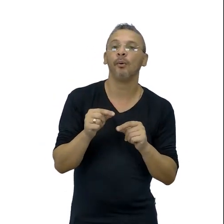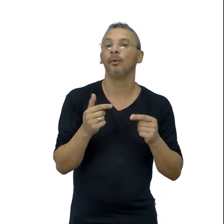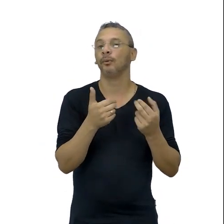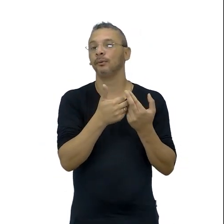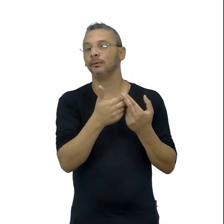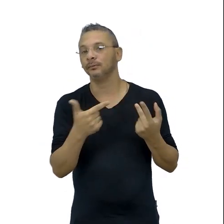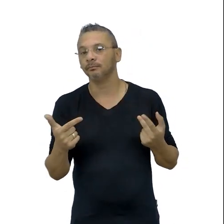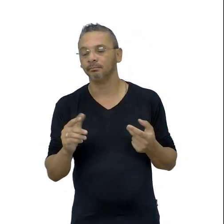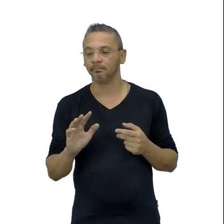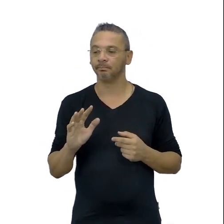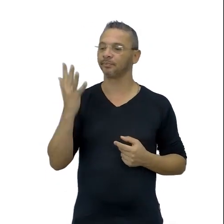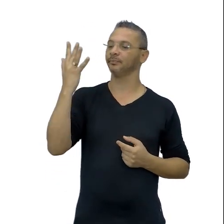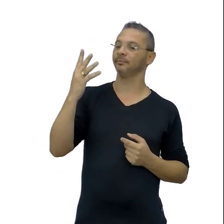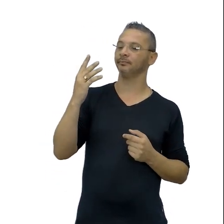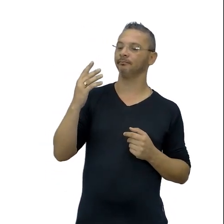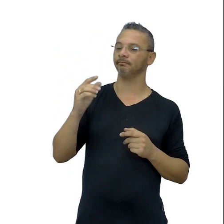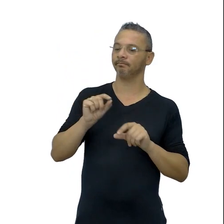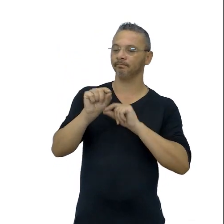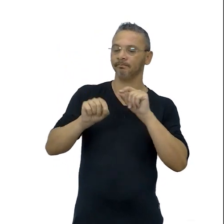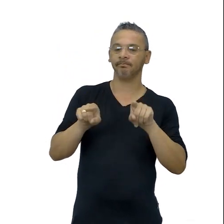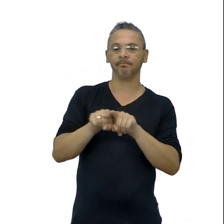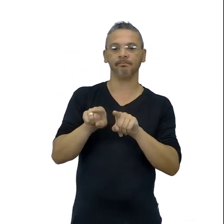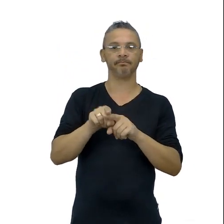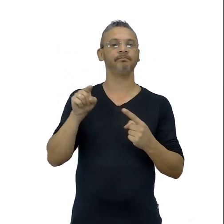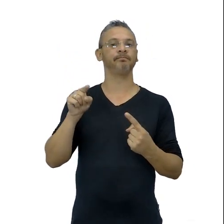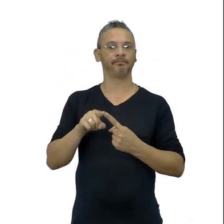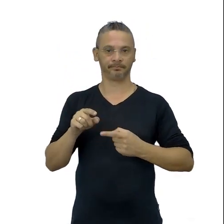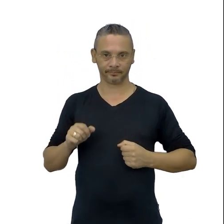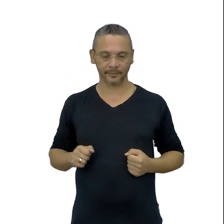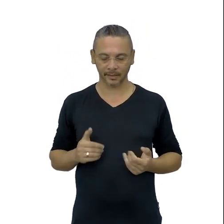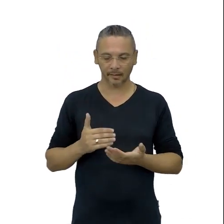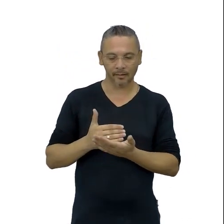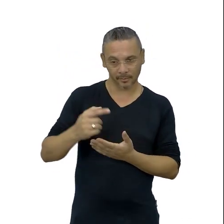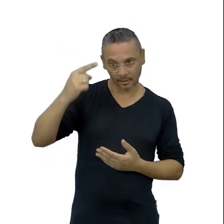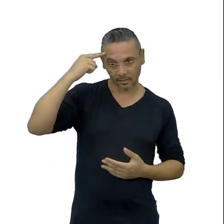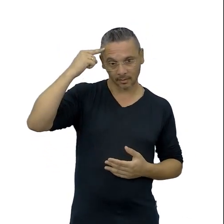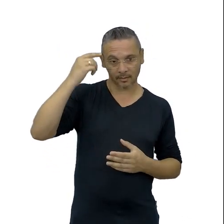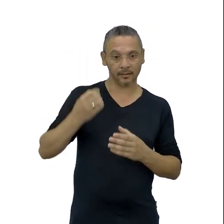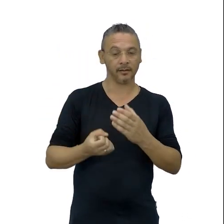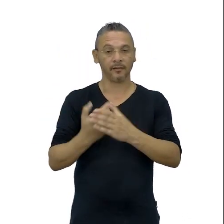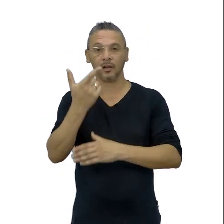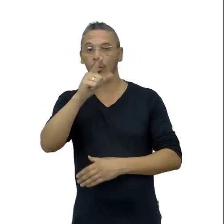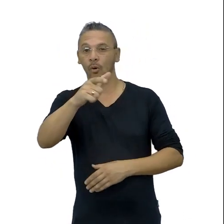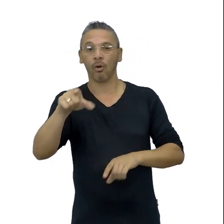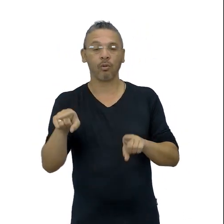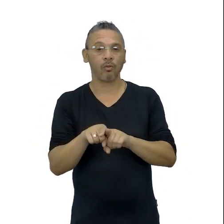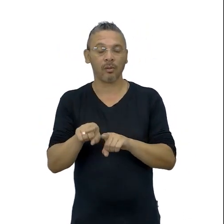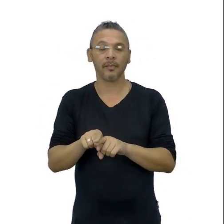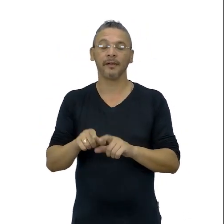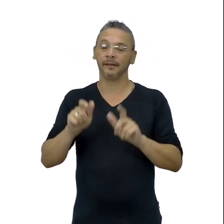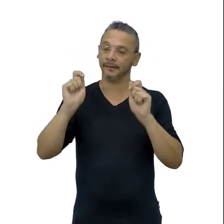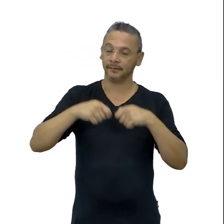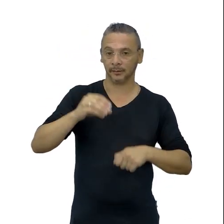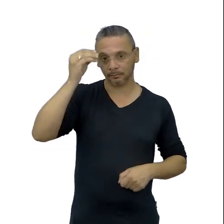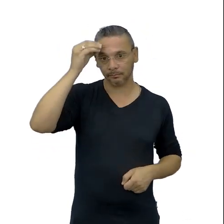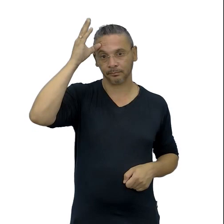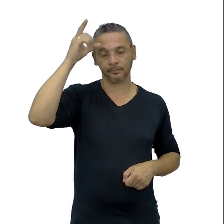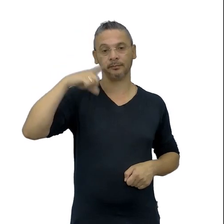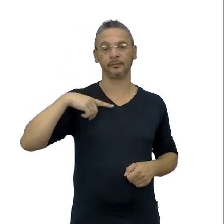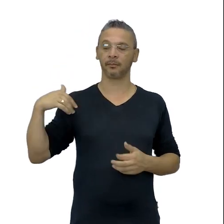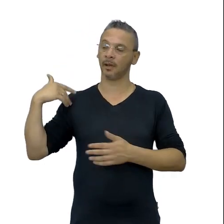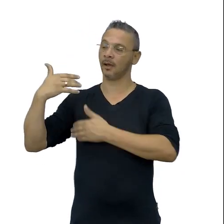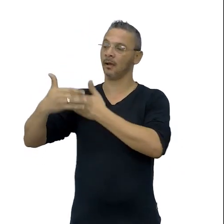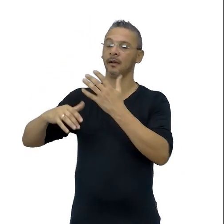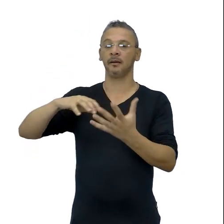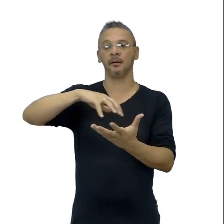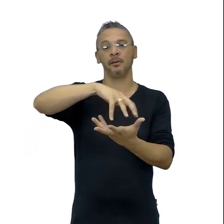as hipóteses iniciais, e a partir disso vão elaborando outras, porque eles possuem os conhecimentos de mundo, a